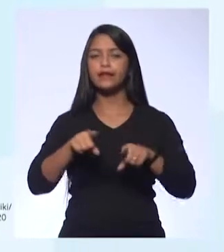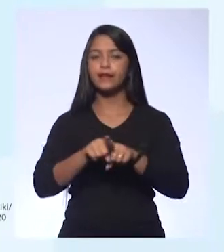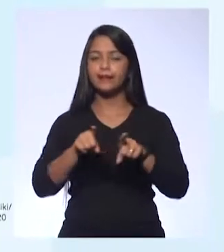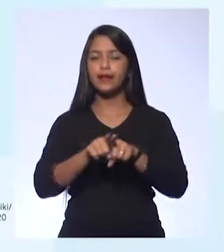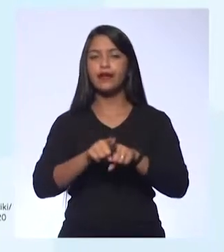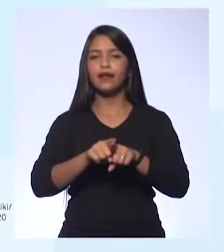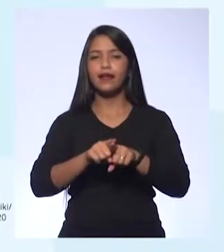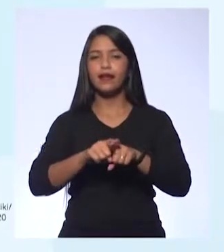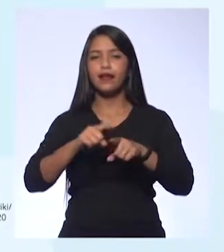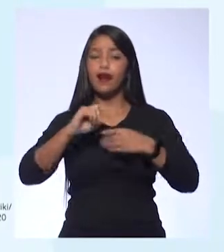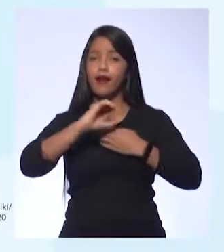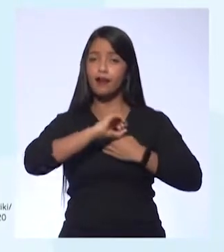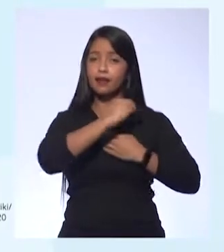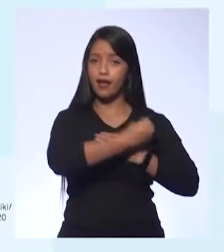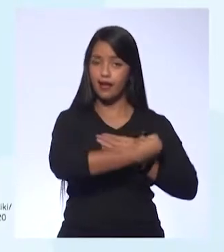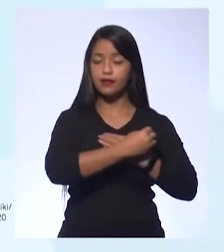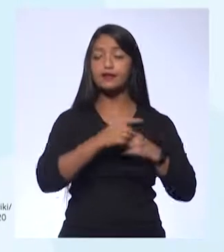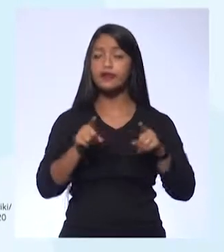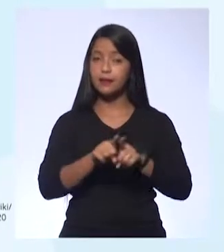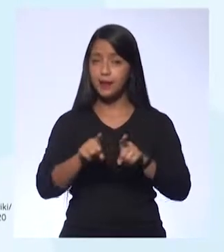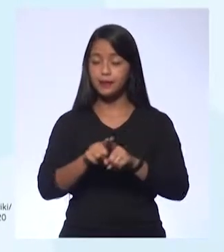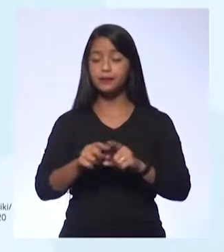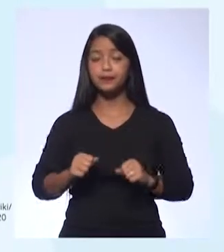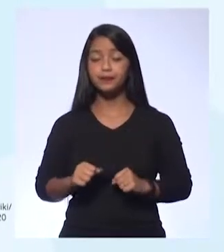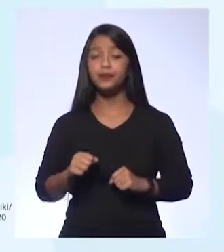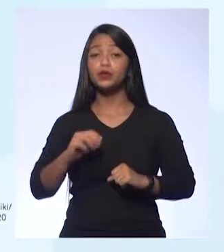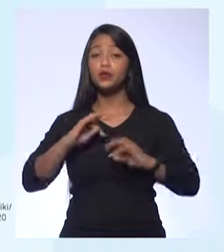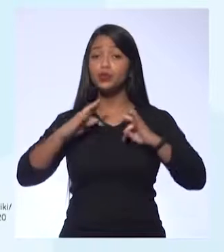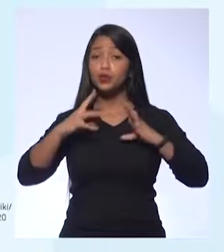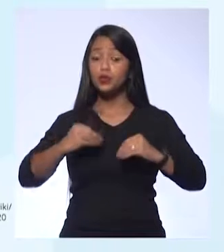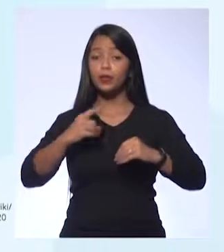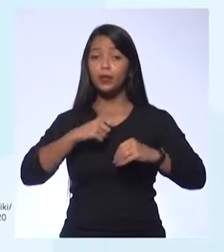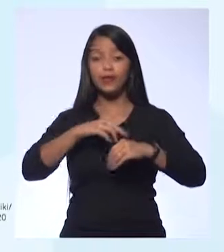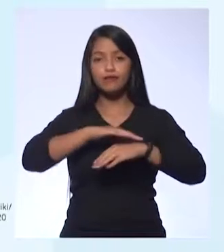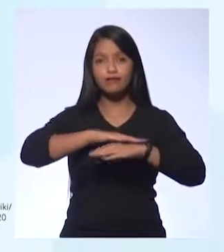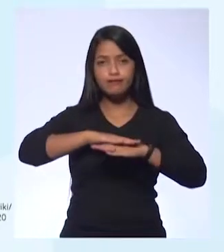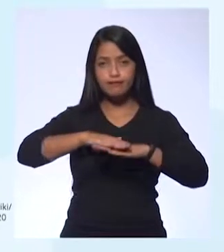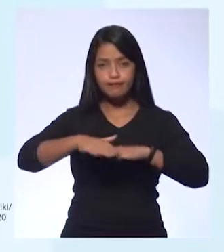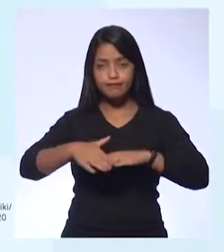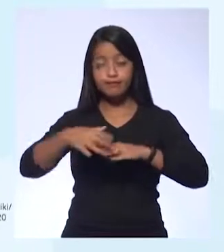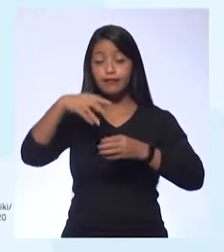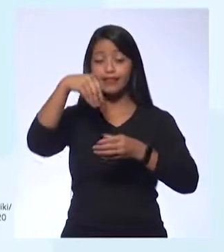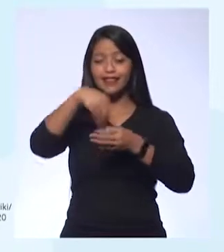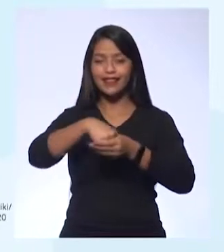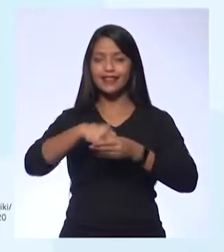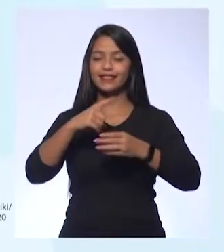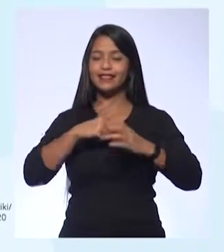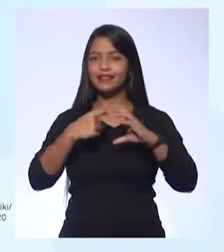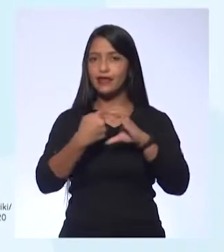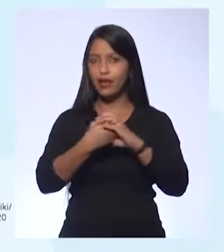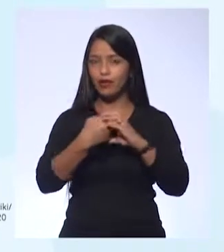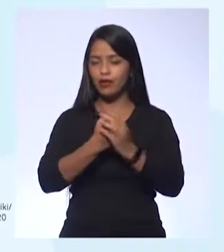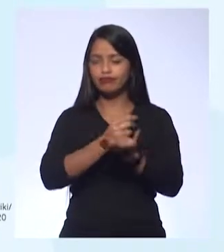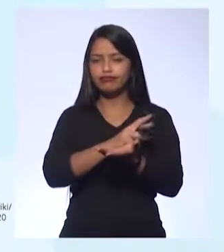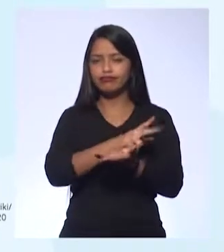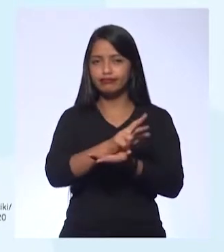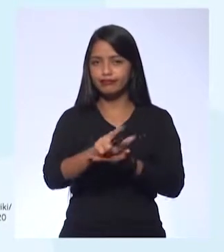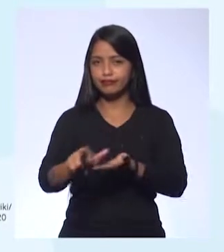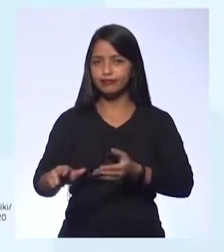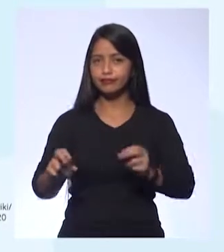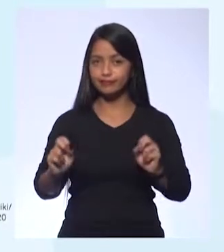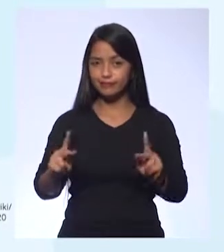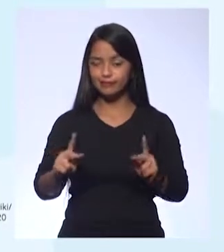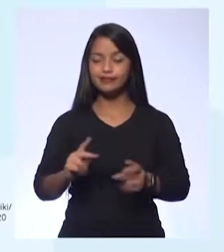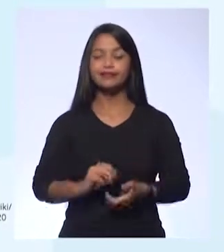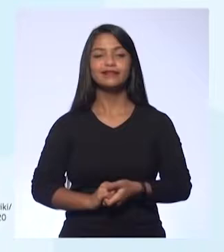vai estar ligado, formado por tecidos, né? Que vão estar formados por células, tá bom? Células diferenciadas, tudo